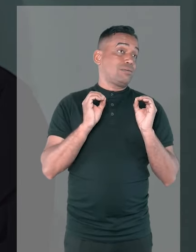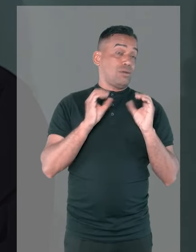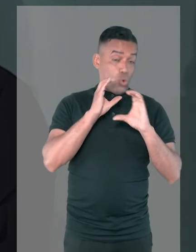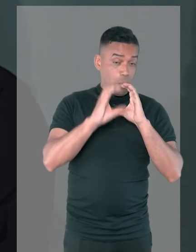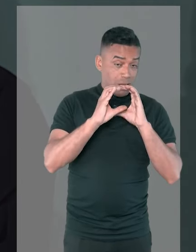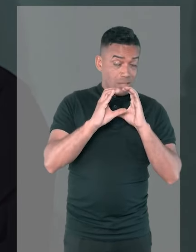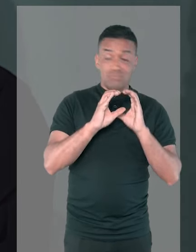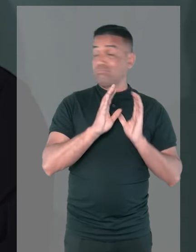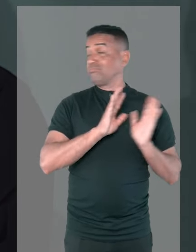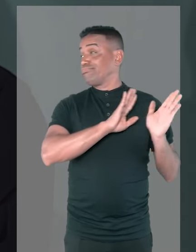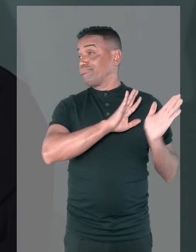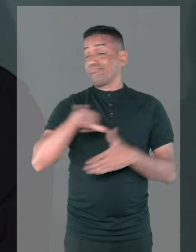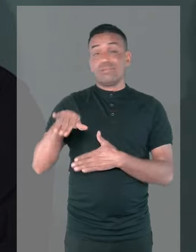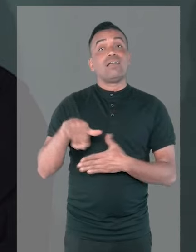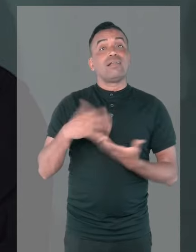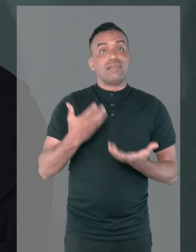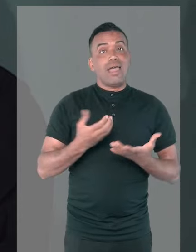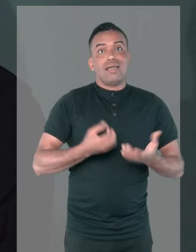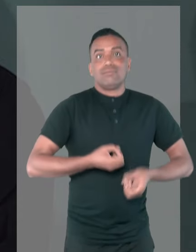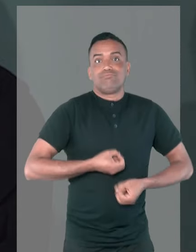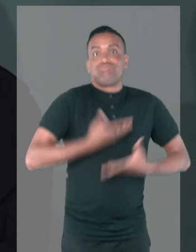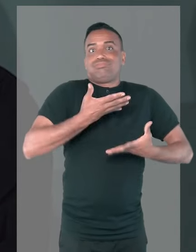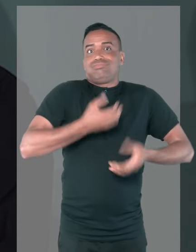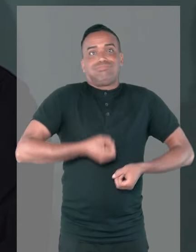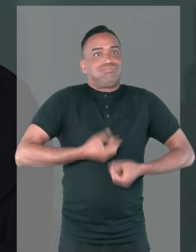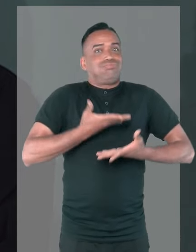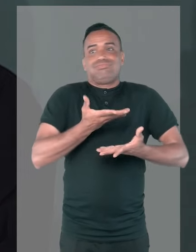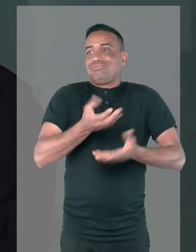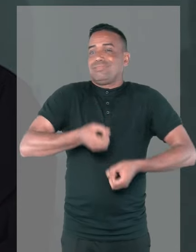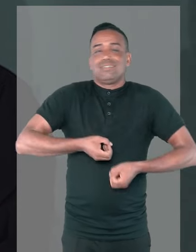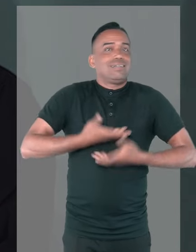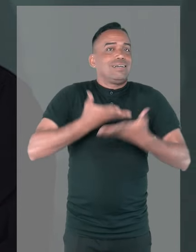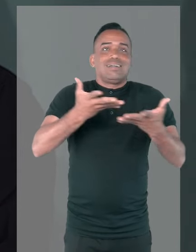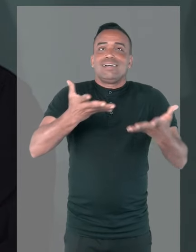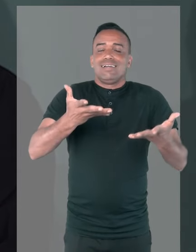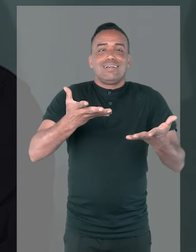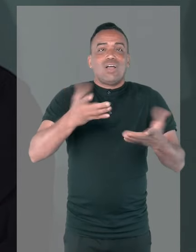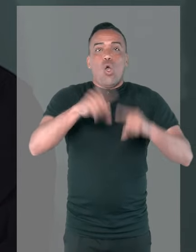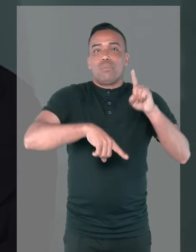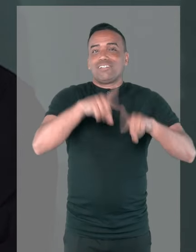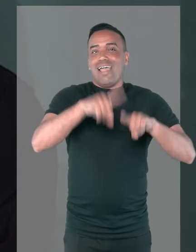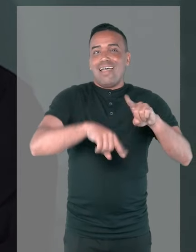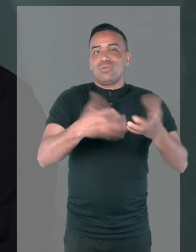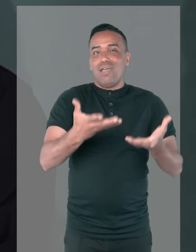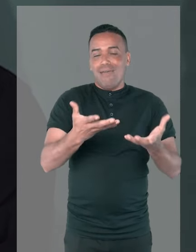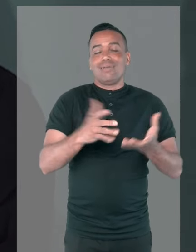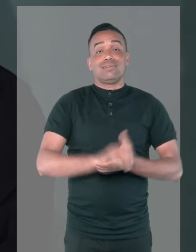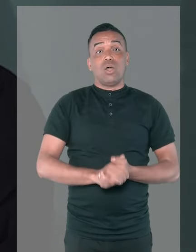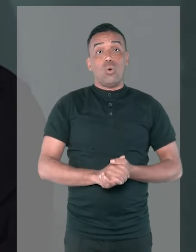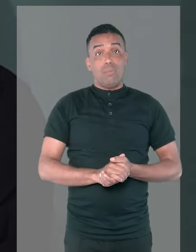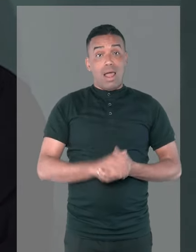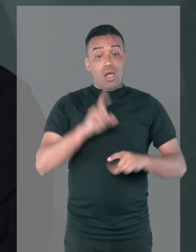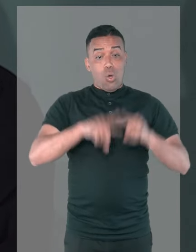ser escrito, quer existir, quer ser um objeto. E, às vezes, para que seja, ele